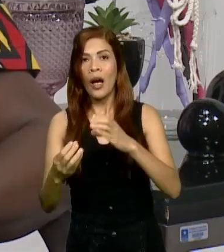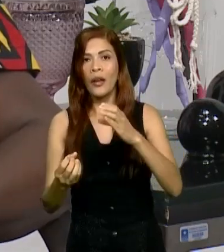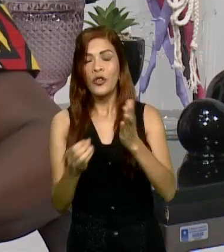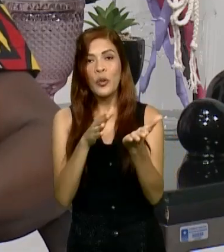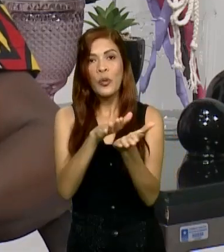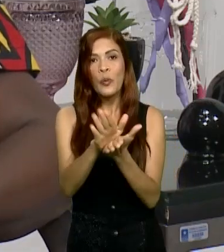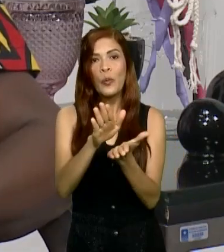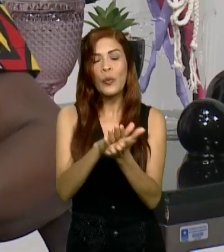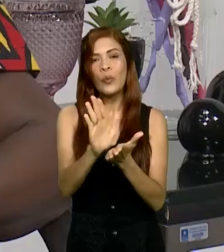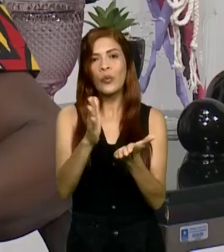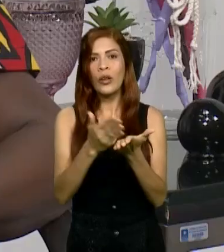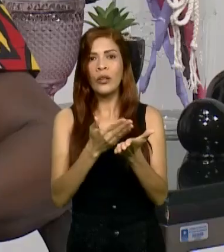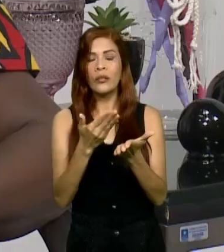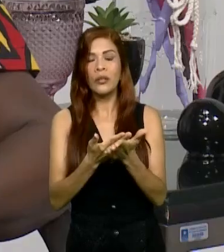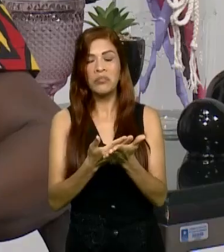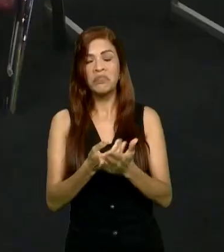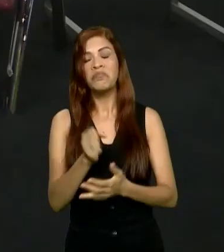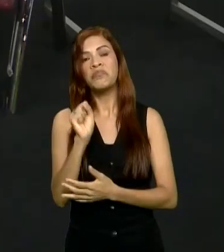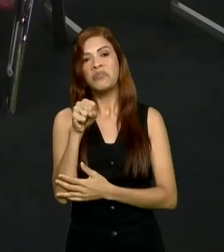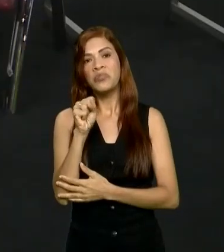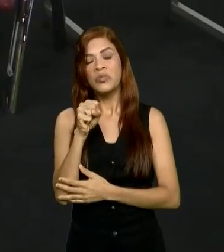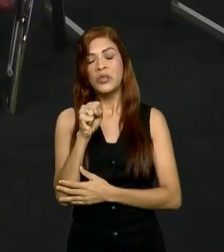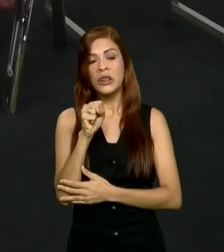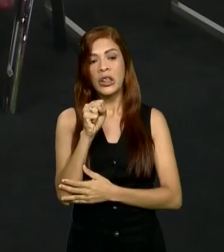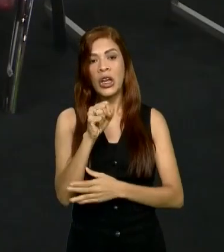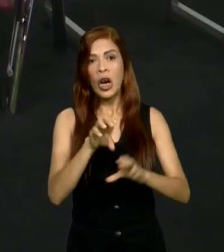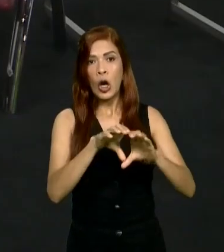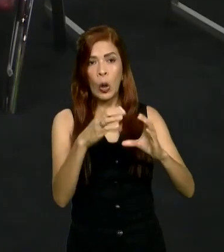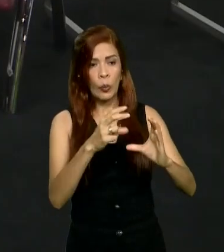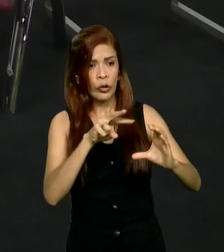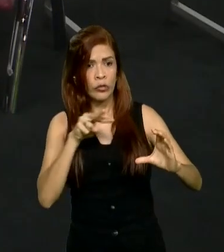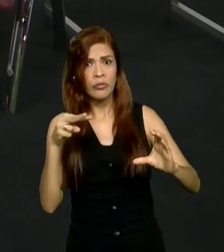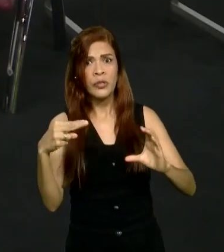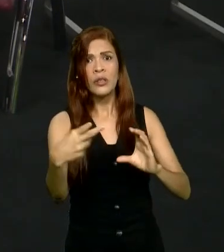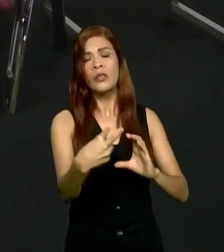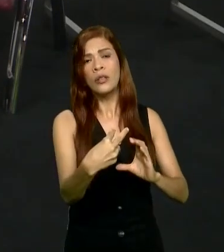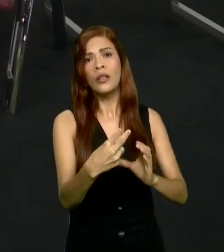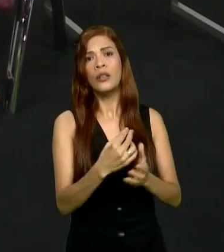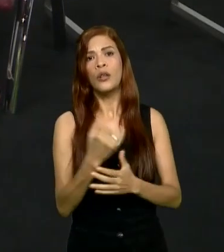essa visibilidade é importante, porque é interessante que a gente consome essa